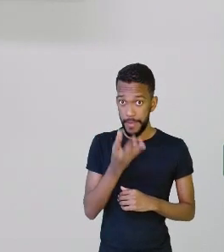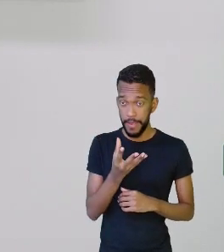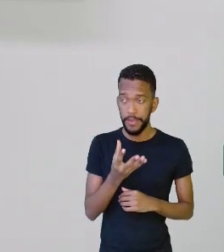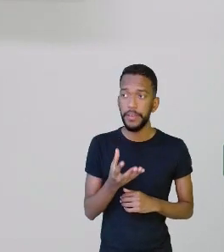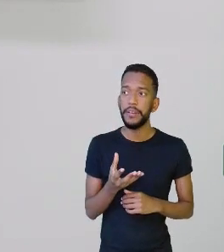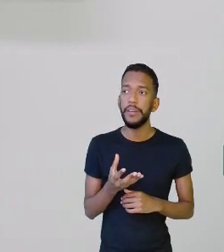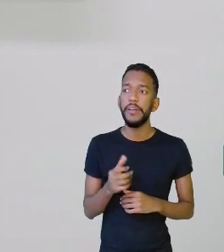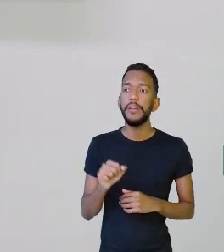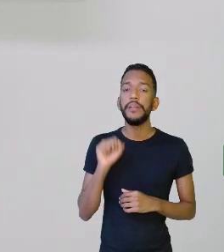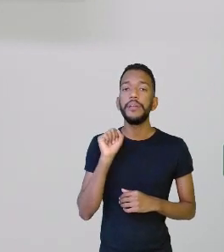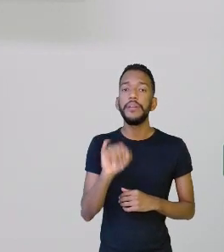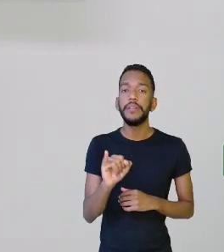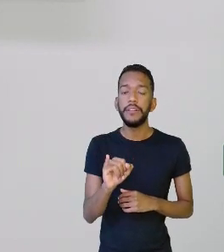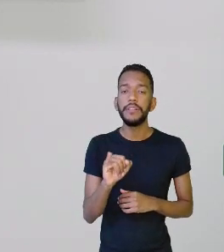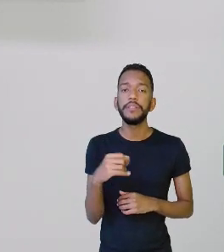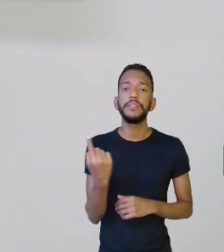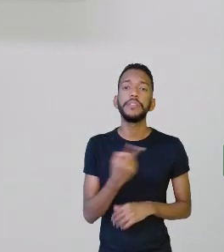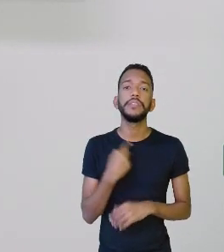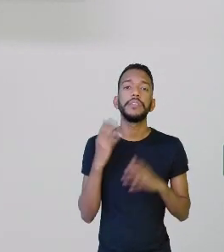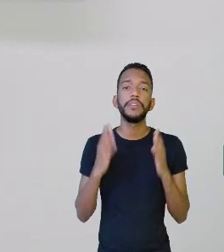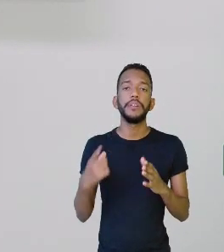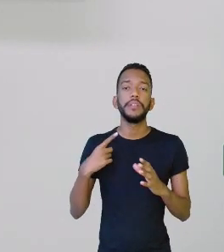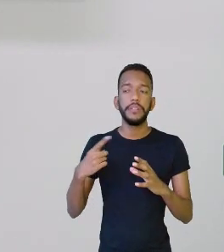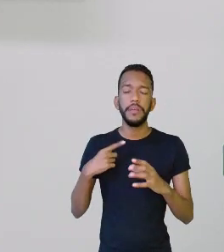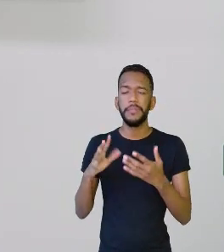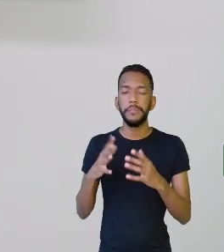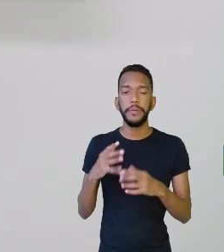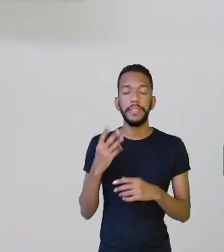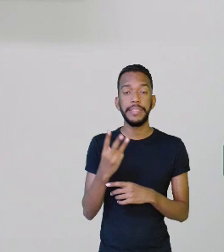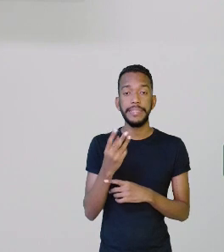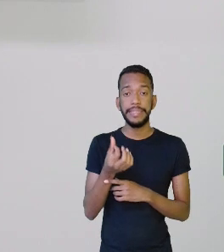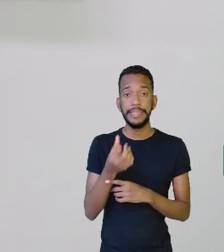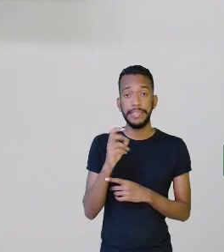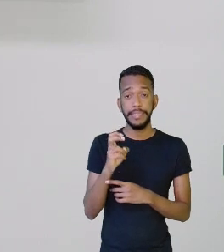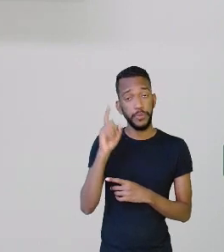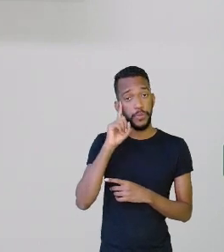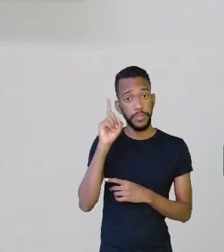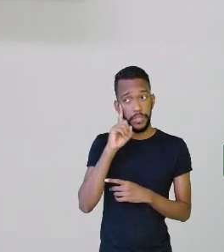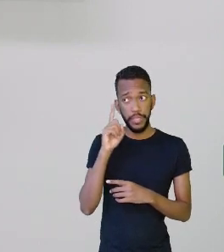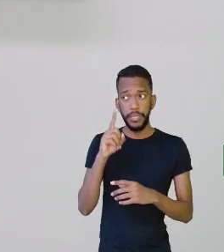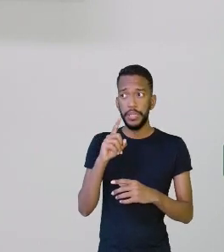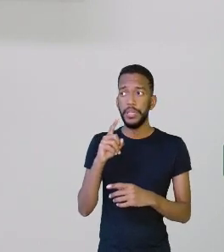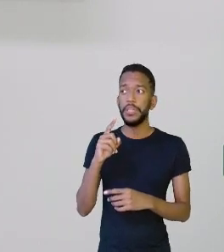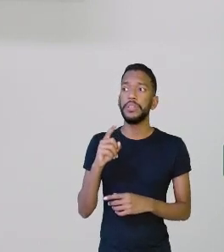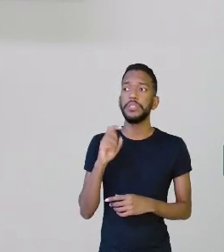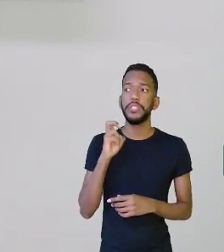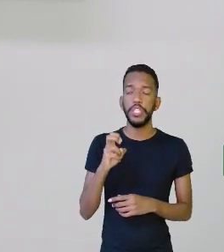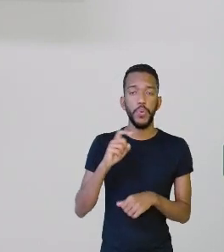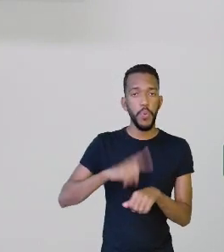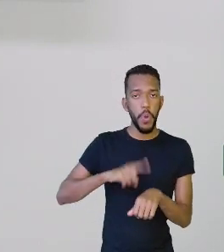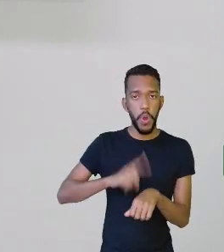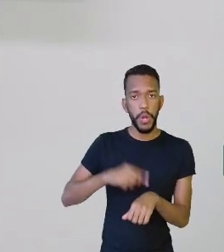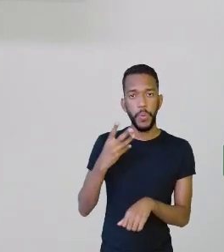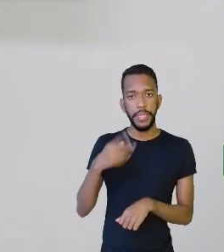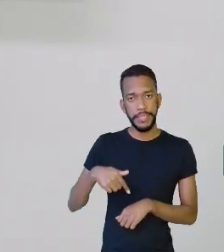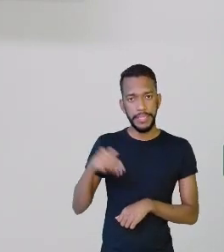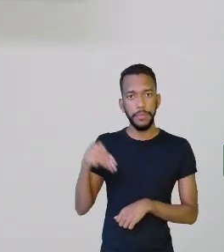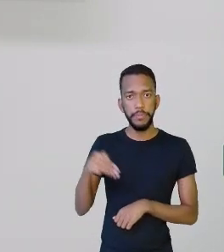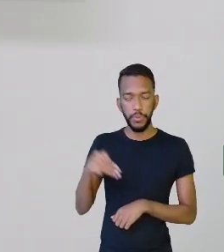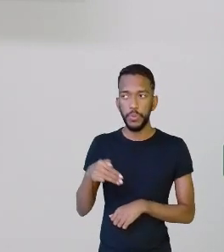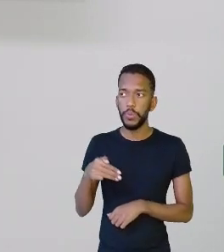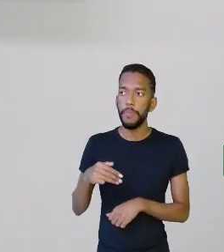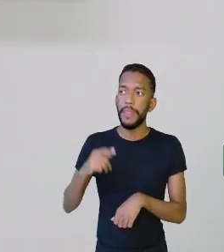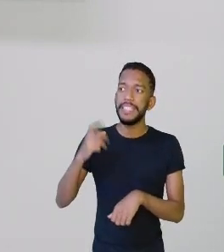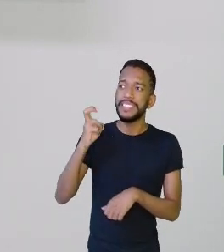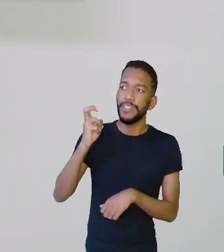quando o planeta leva cerca de 365 dias, 5 horas e 47 minutos, esse tempo que